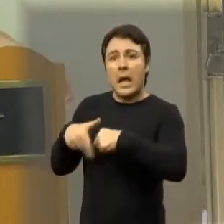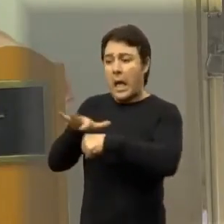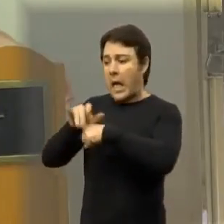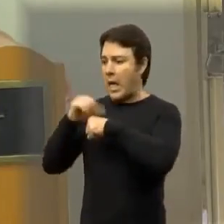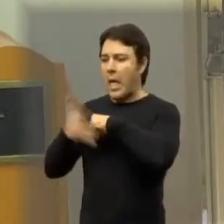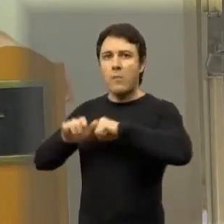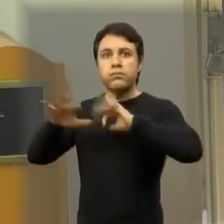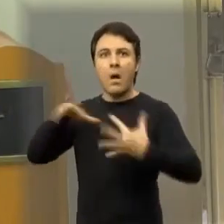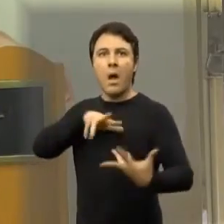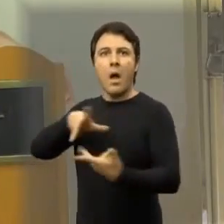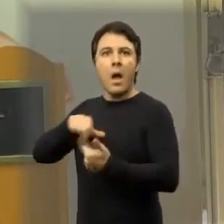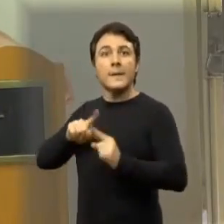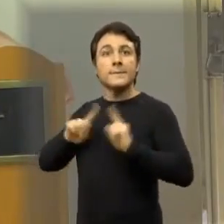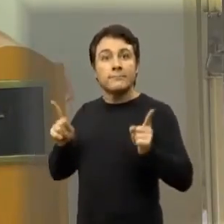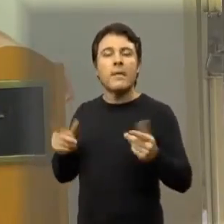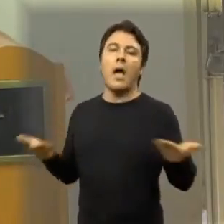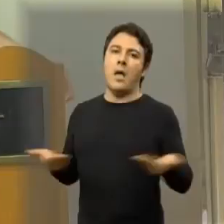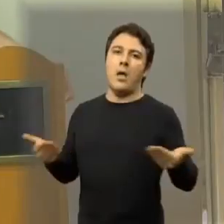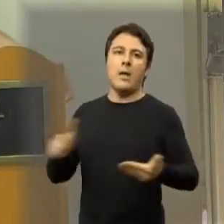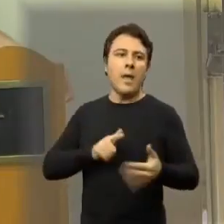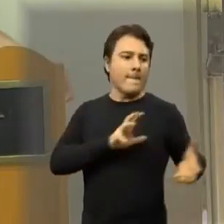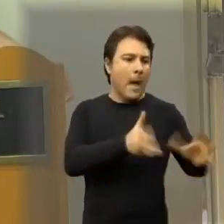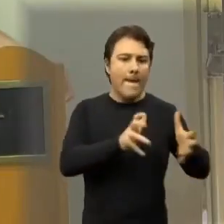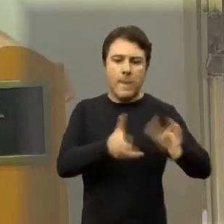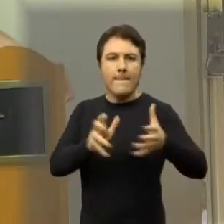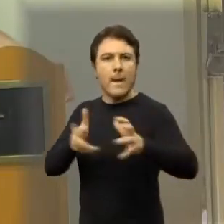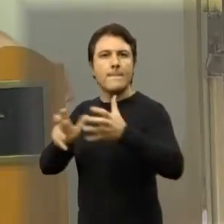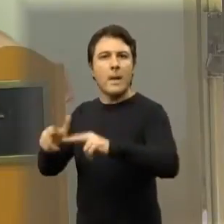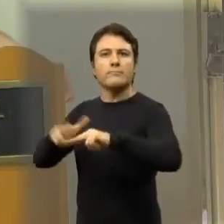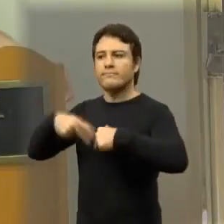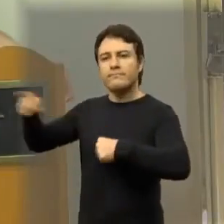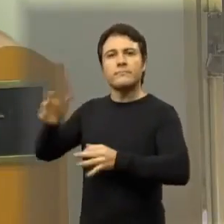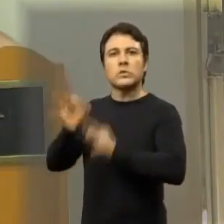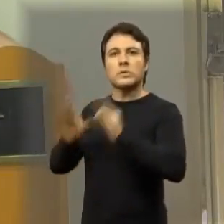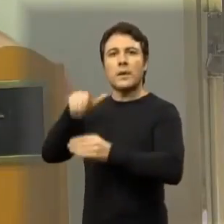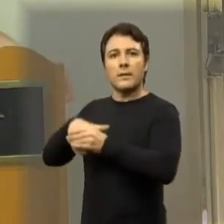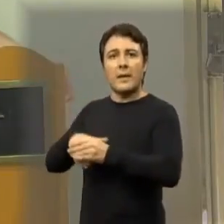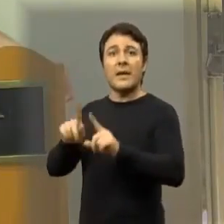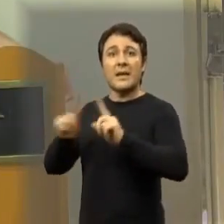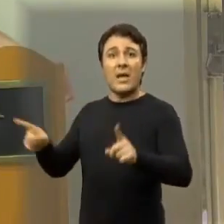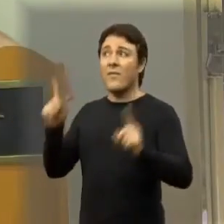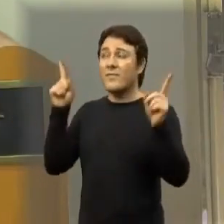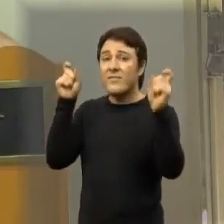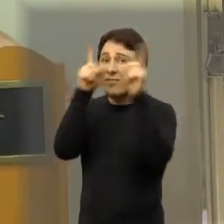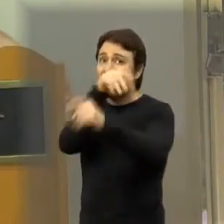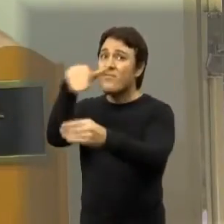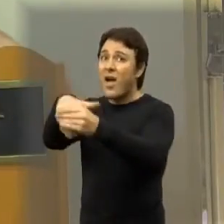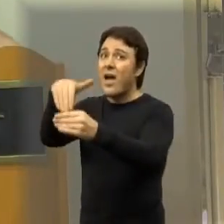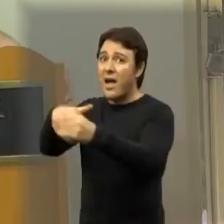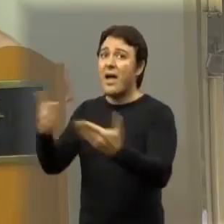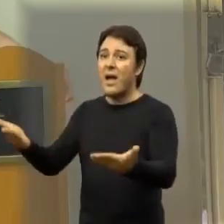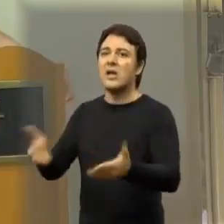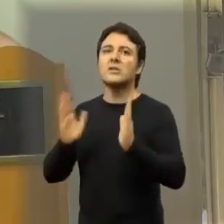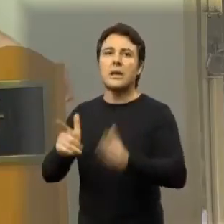pandemia mundial e, por conta disso, mudanças foram feitas pela Justiça Eleitoral, que dificultaram a votação.